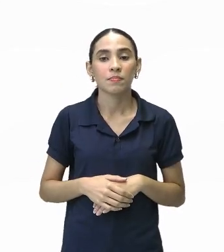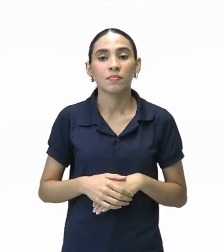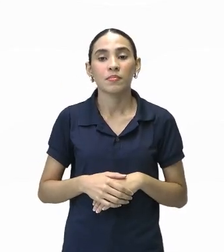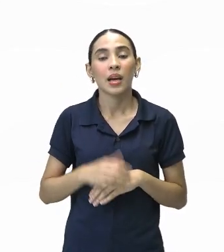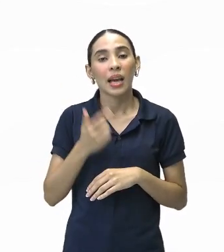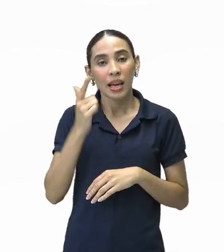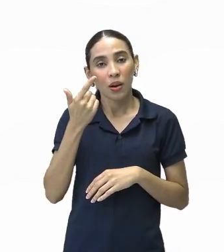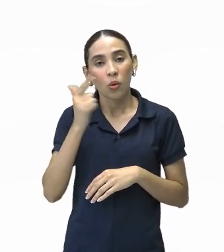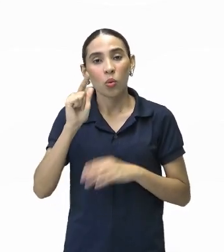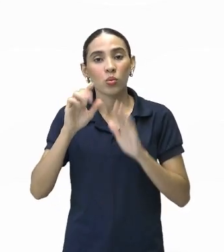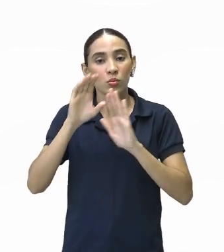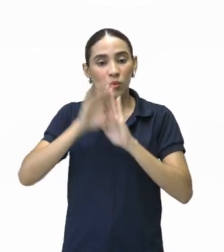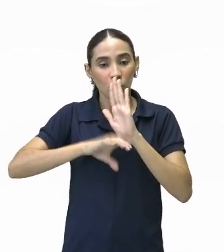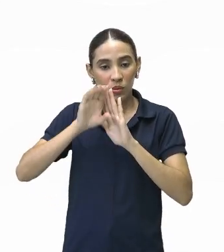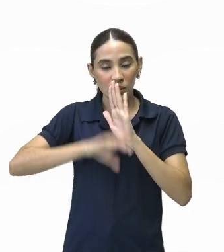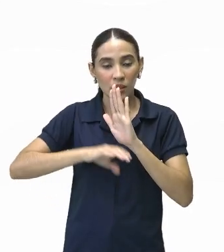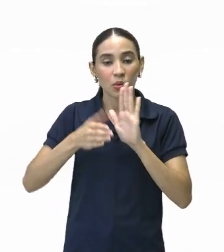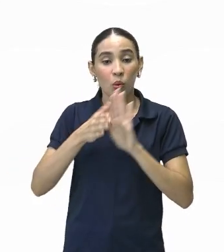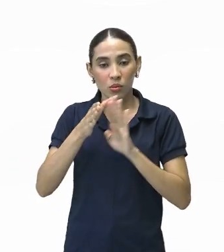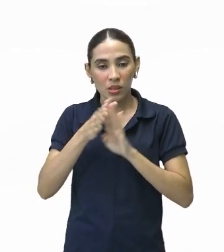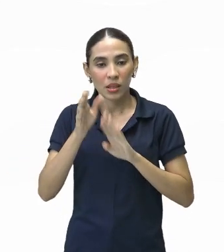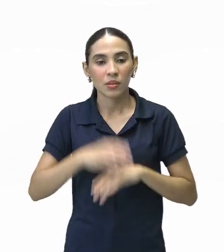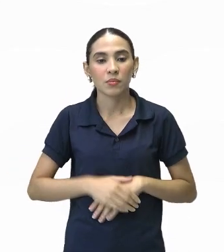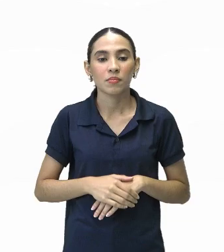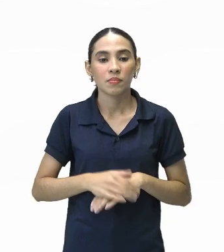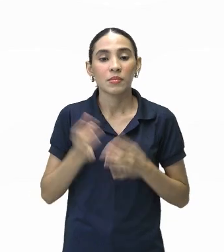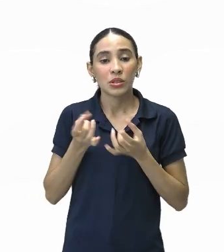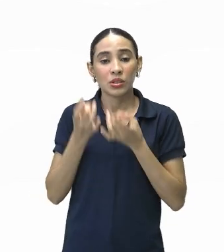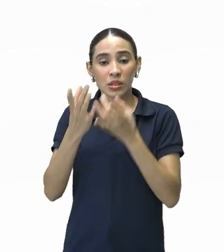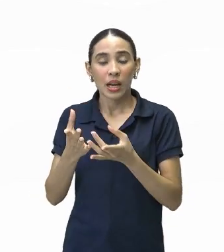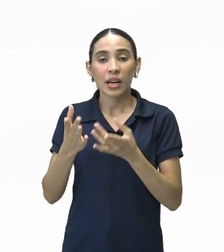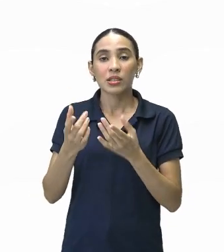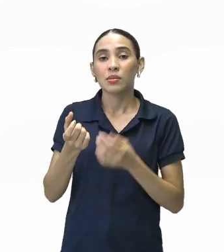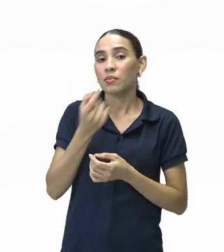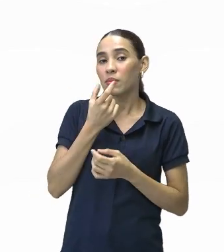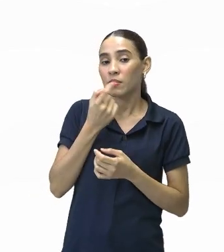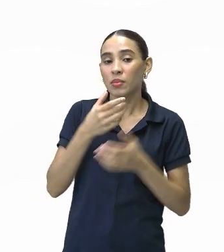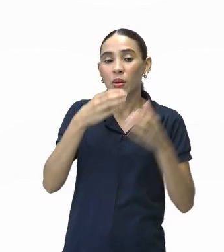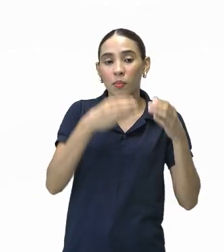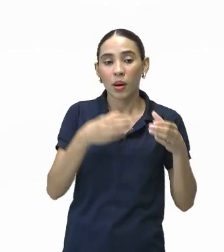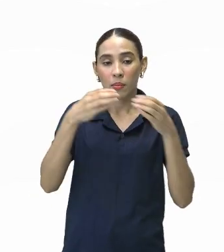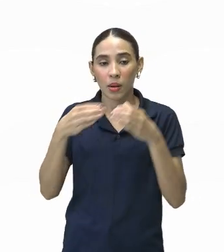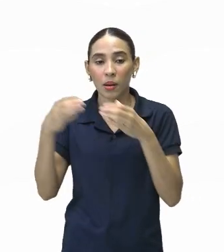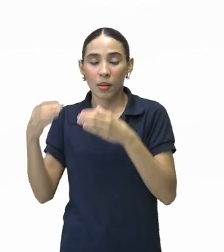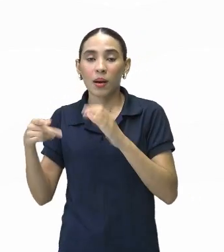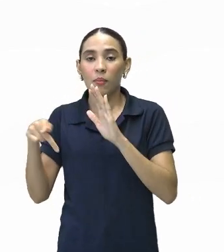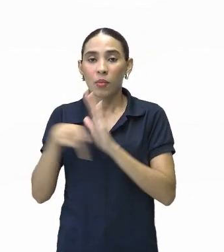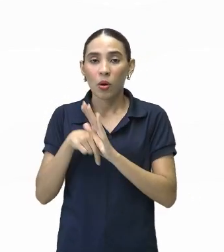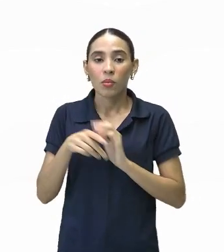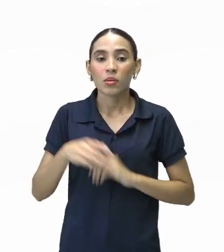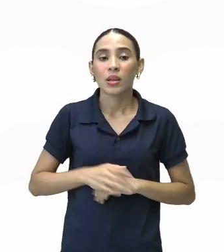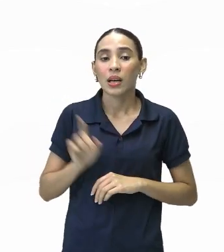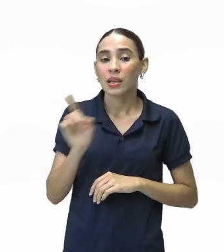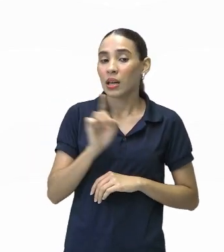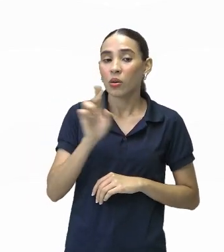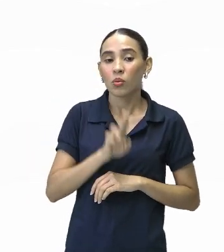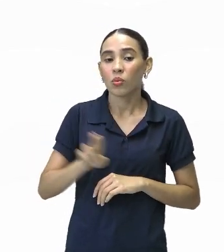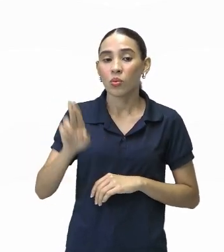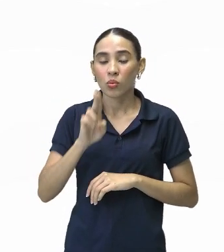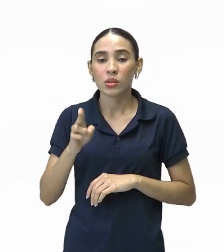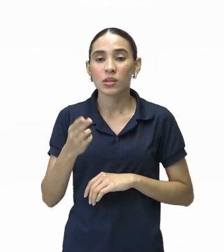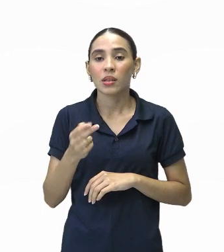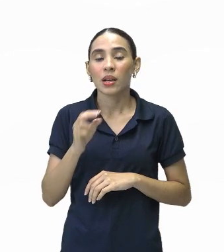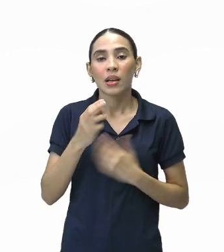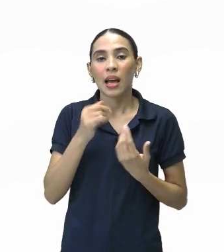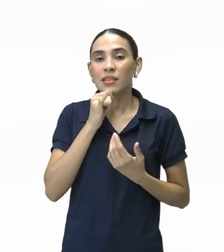são outros conselhos do Ministério da Saúde. Descarte os medicamentos em coletores próprios, não utilizem